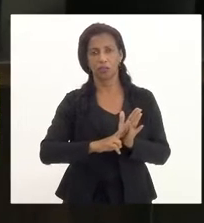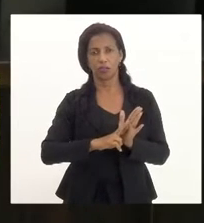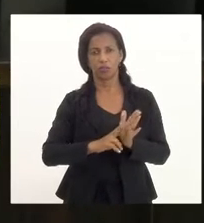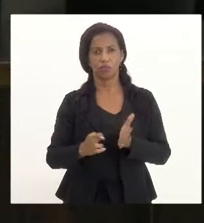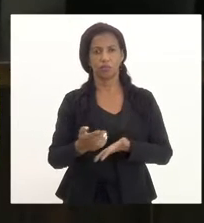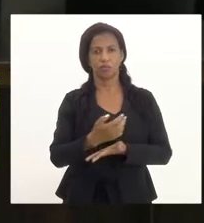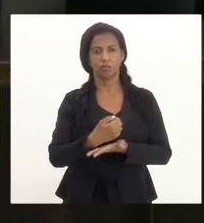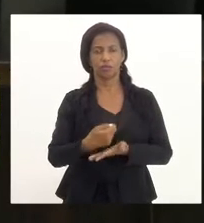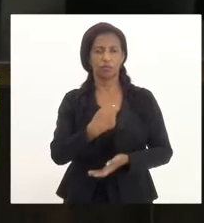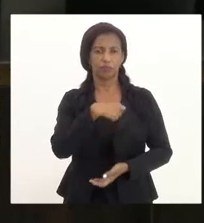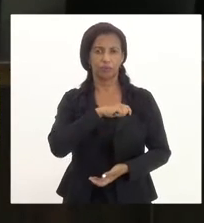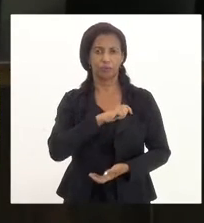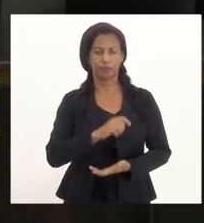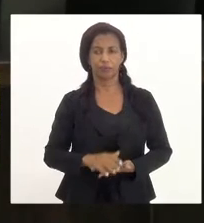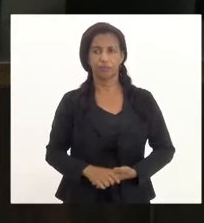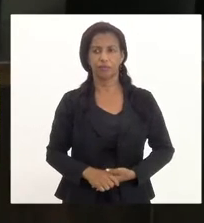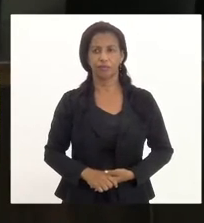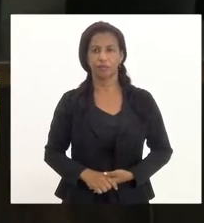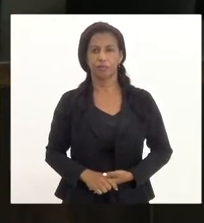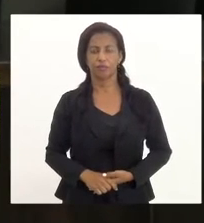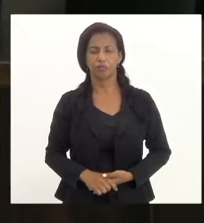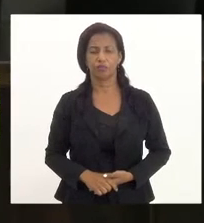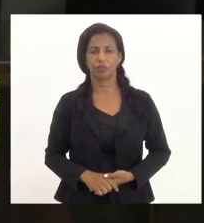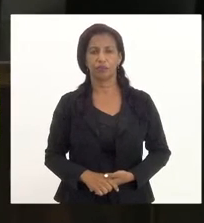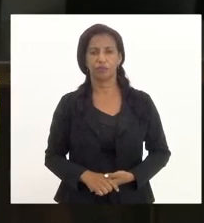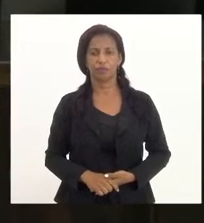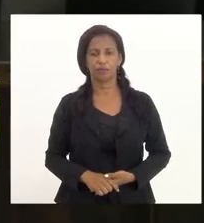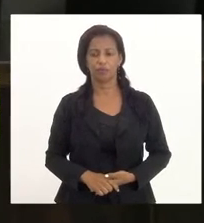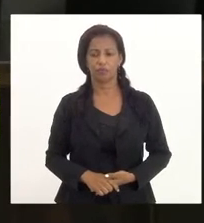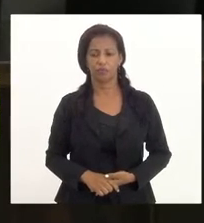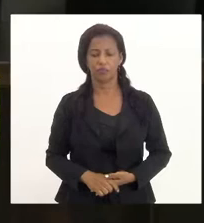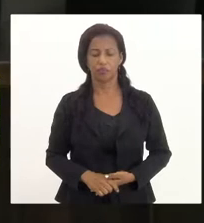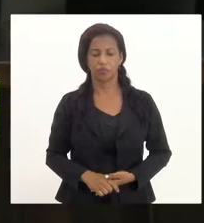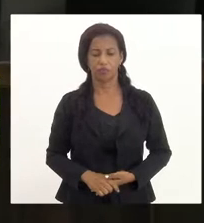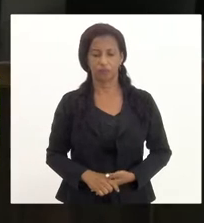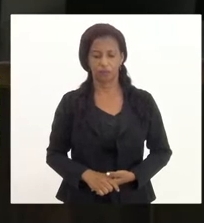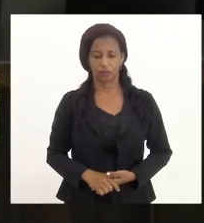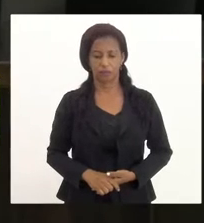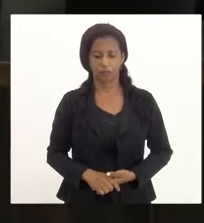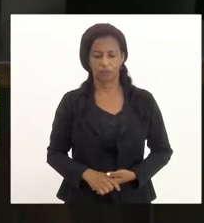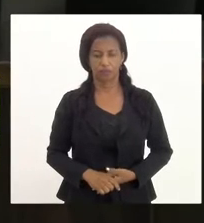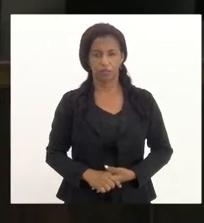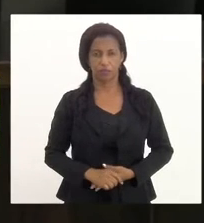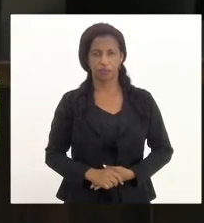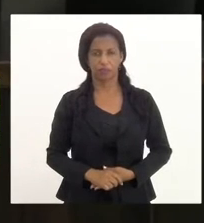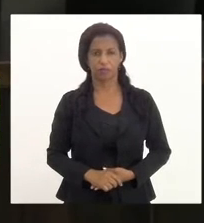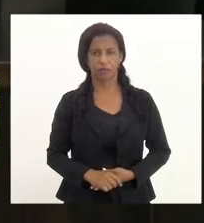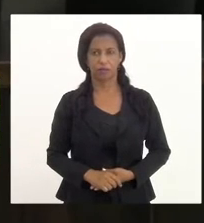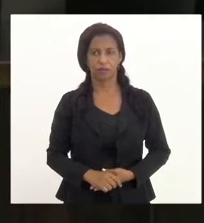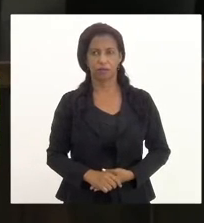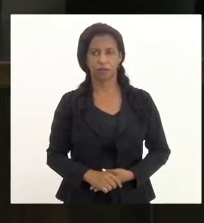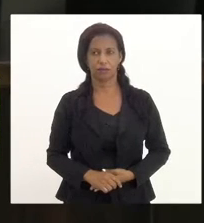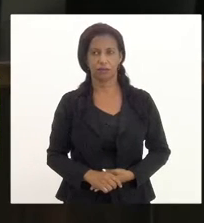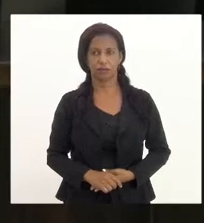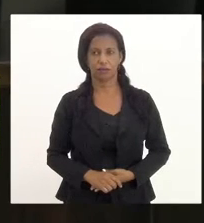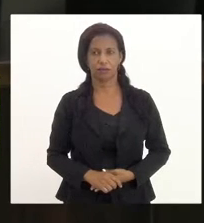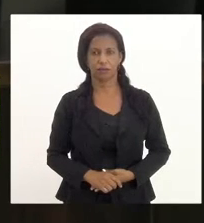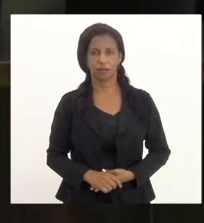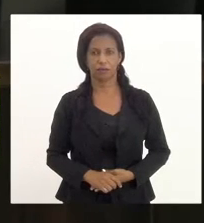recuperação fiscal e eu vou aqui a